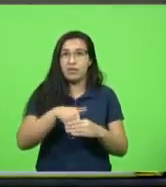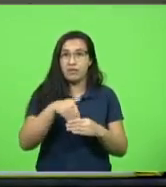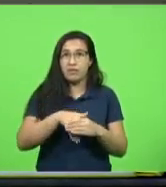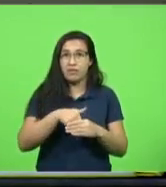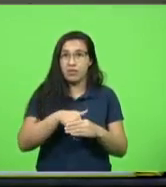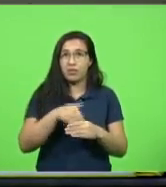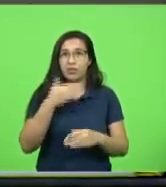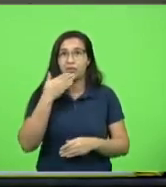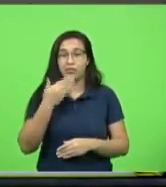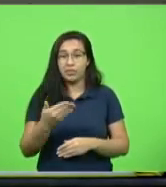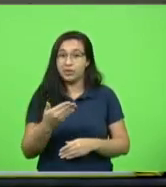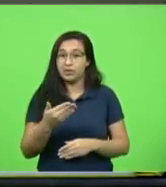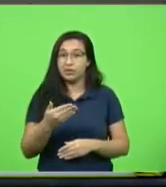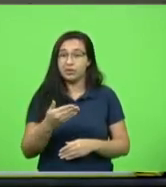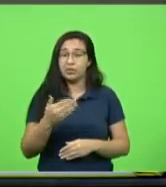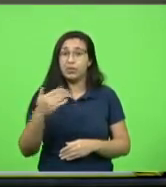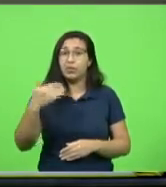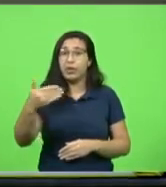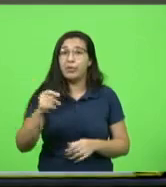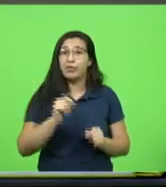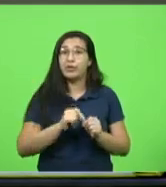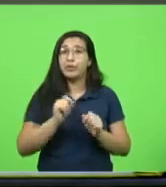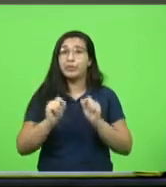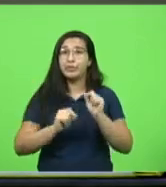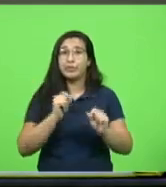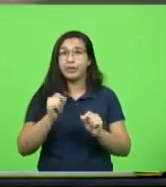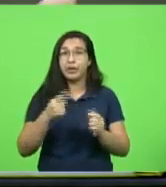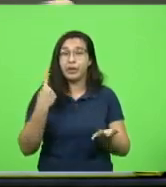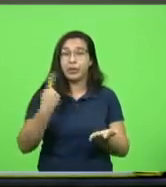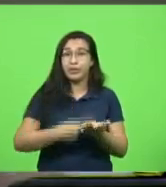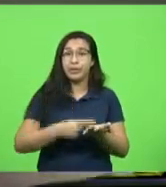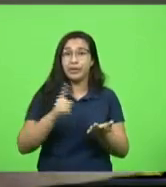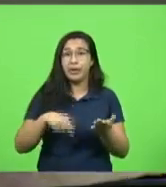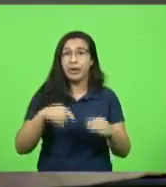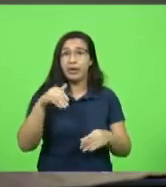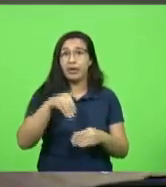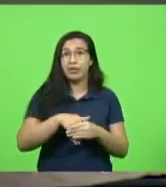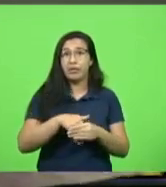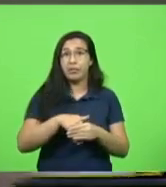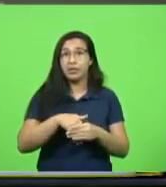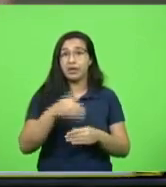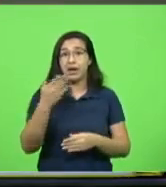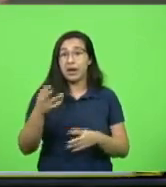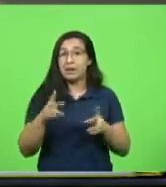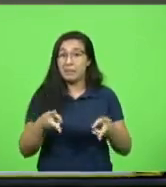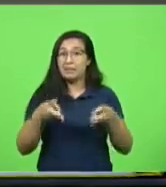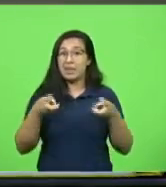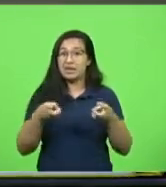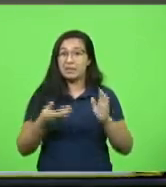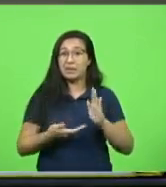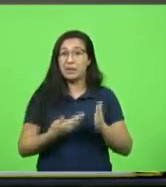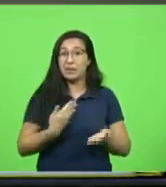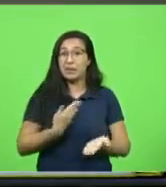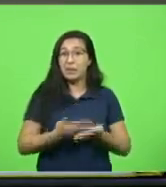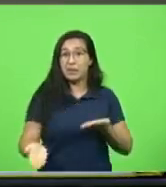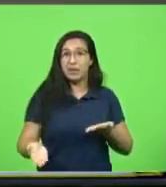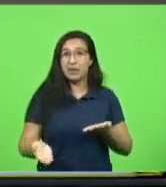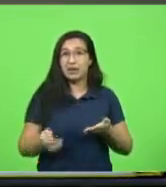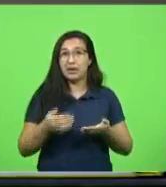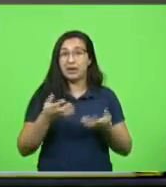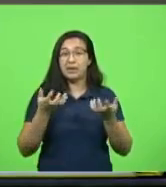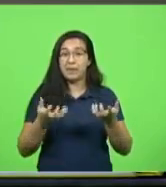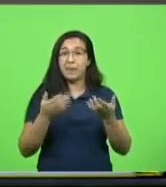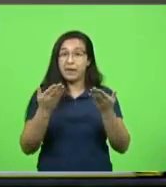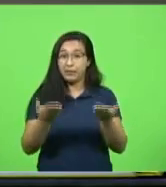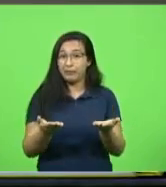porque senão daqui a pouco o que faz? Faz o acordo, que é o voto. Ele já percebeu que vai perder o requerimento, que é a sua palavra. Então, isso daqui não é